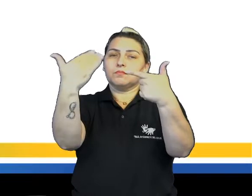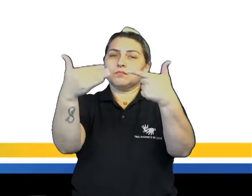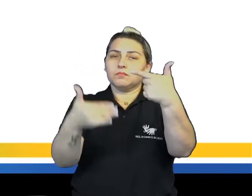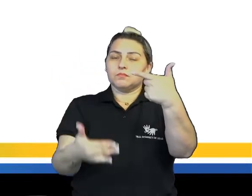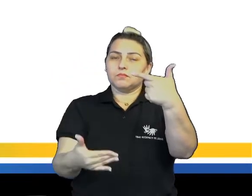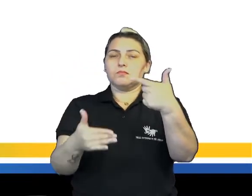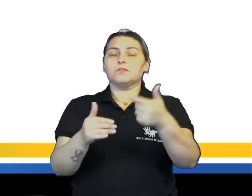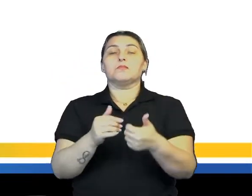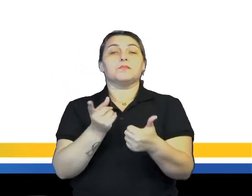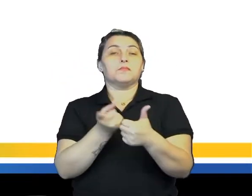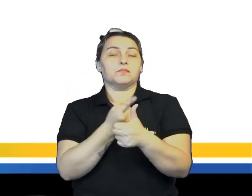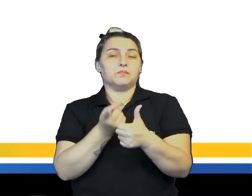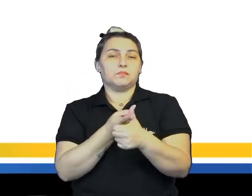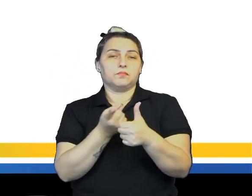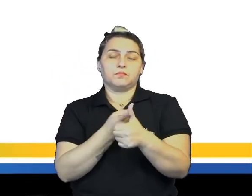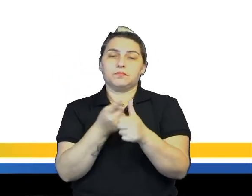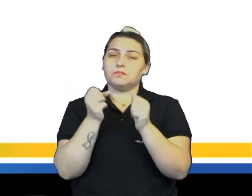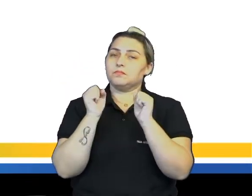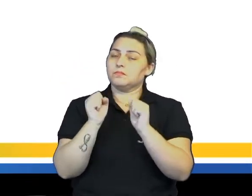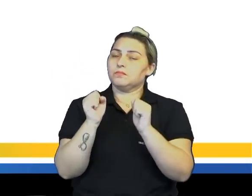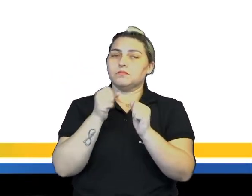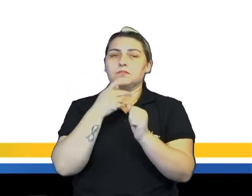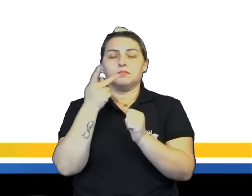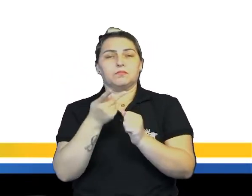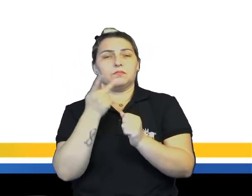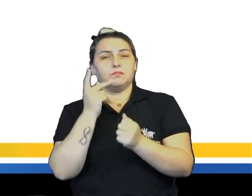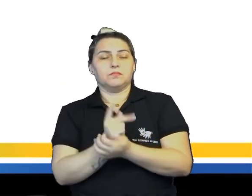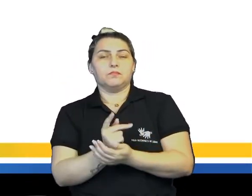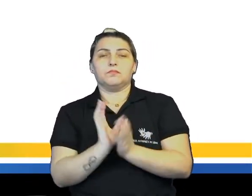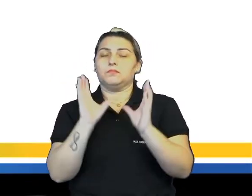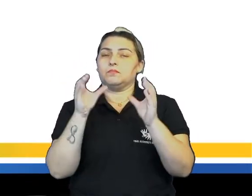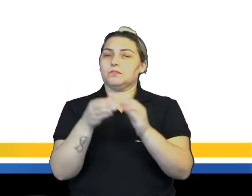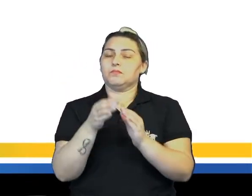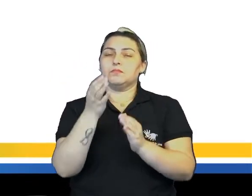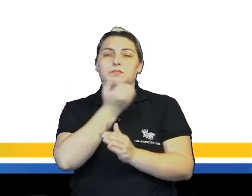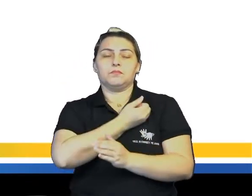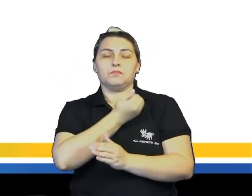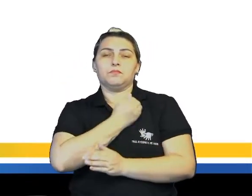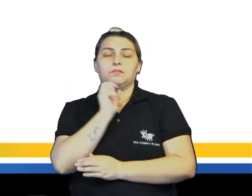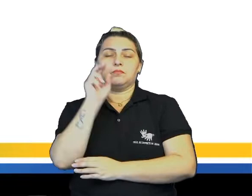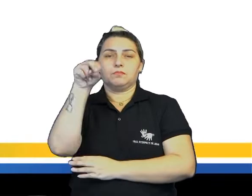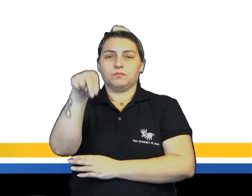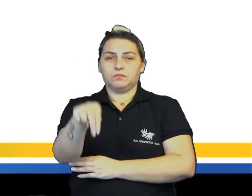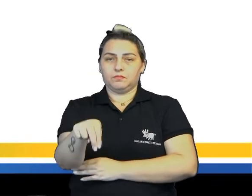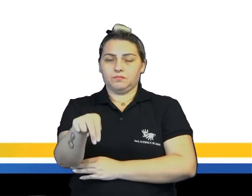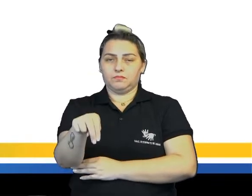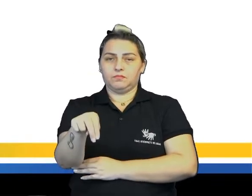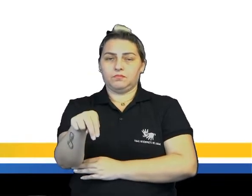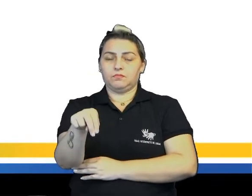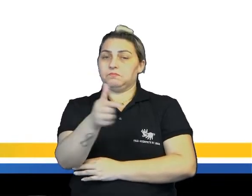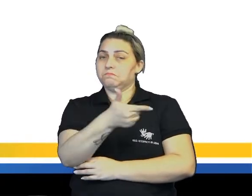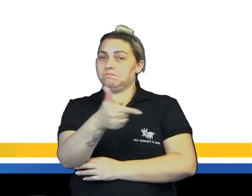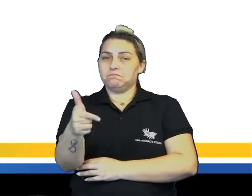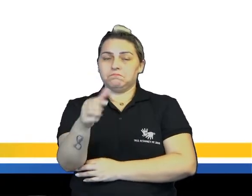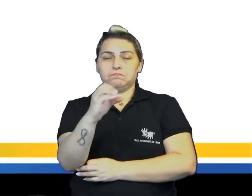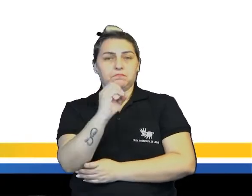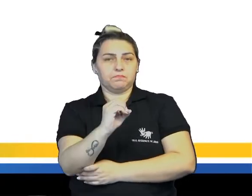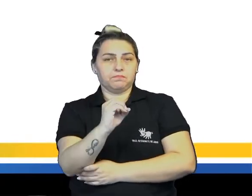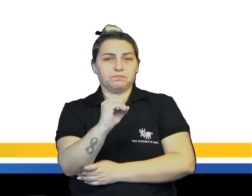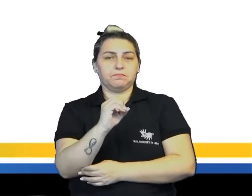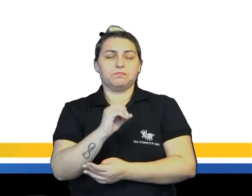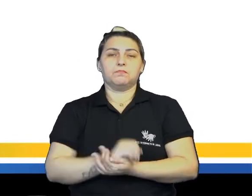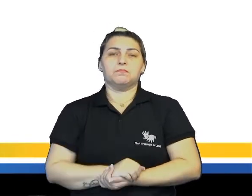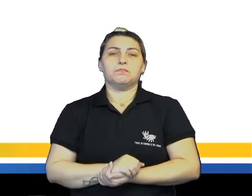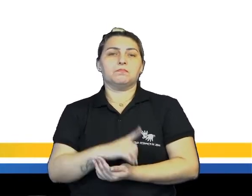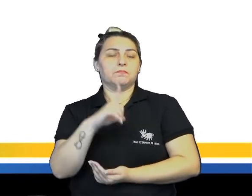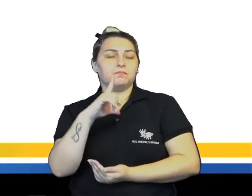agora. O primeiro que a gente pode estar falando é o conjunto dos números naturais sem o 0. Ele